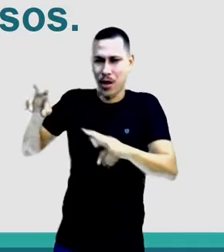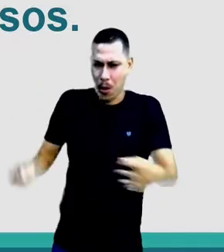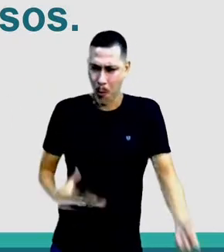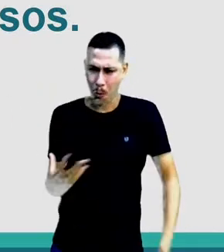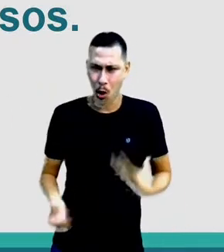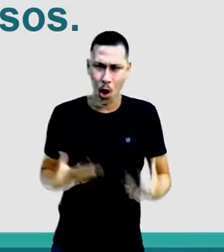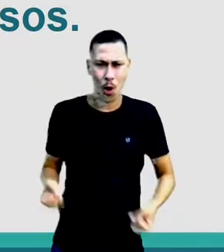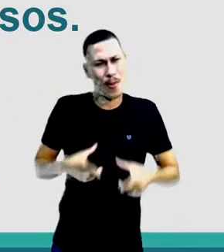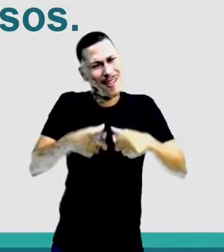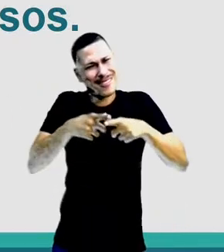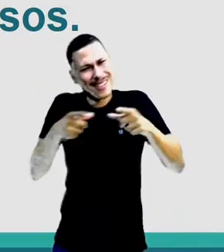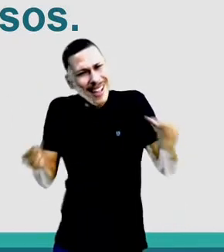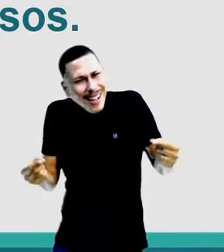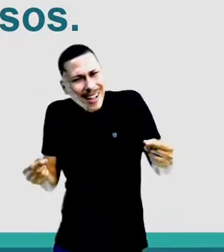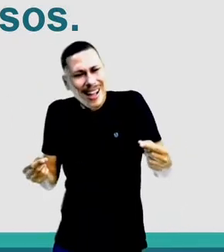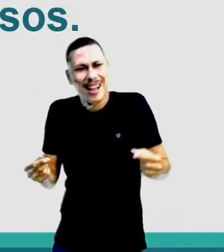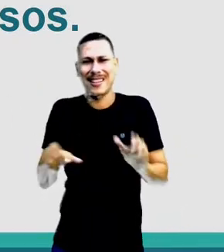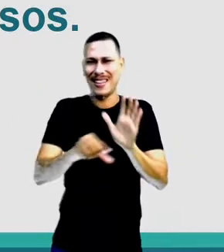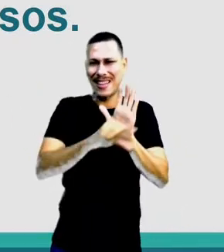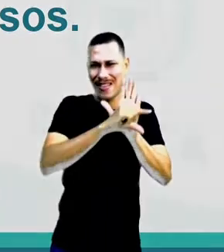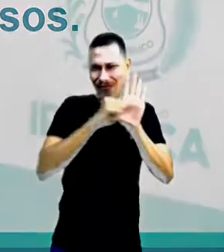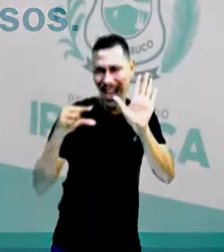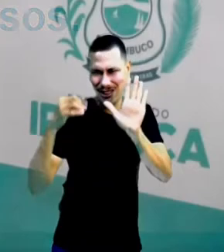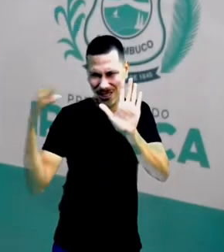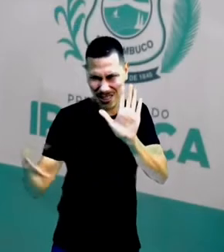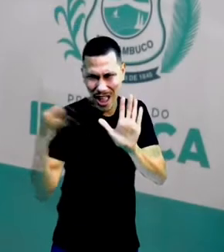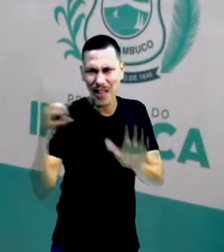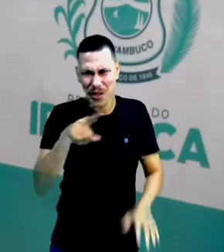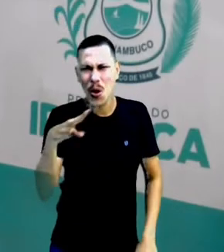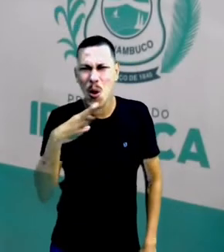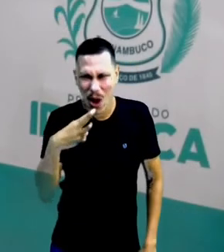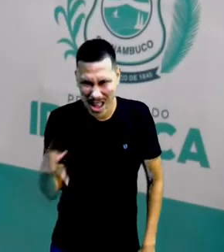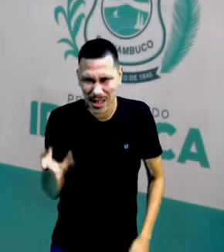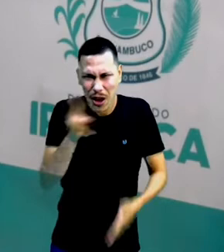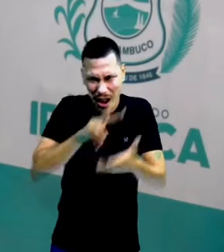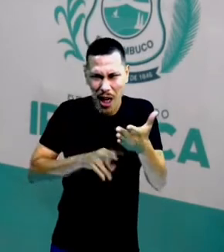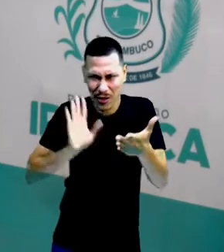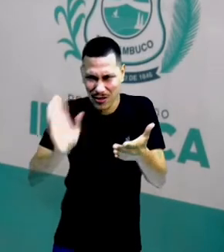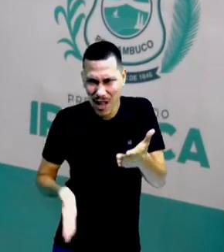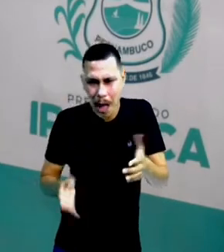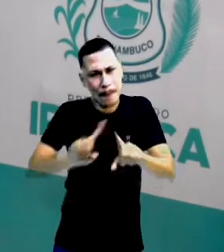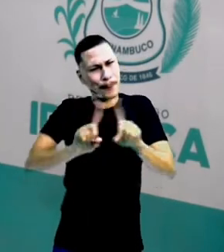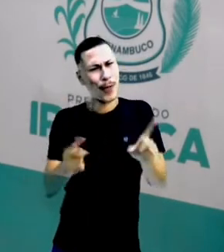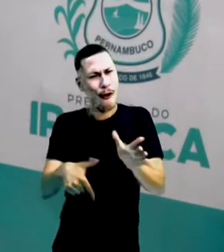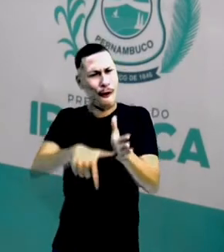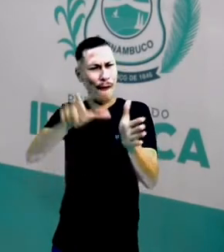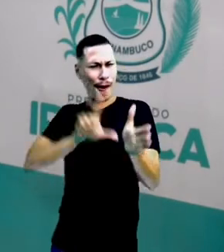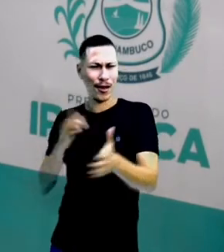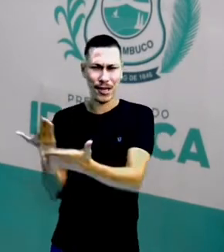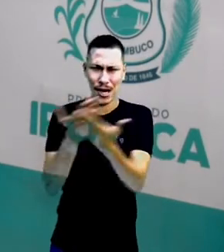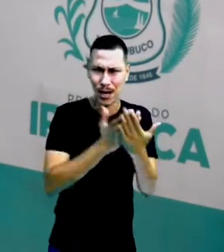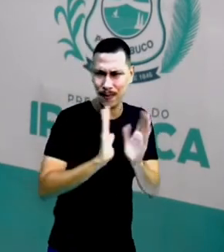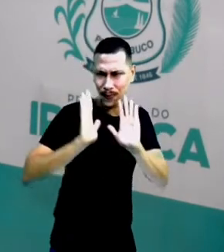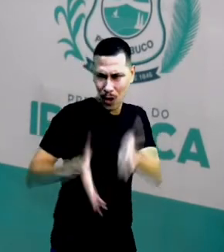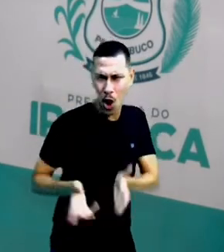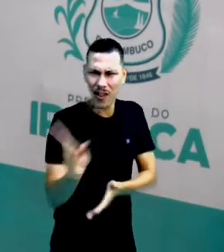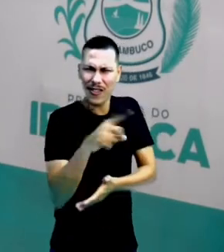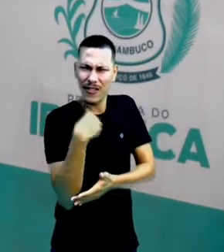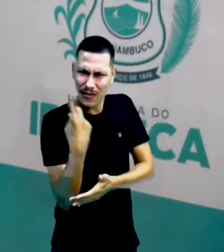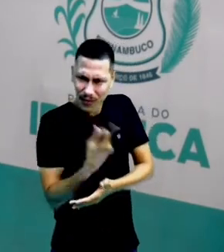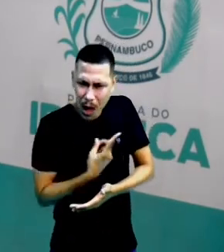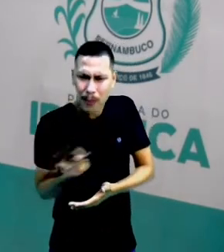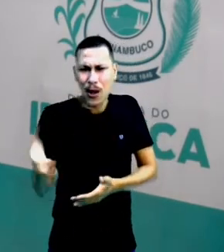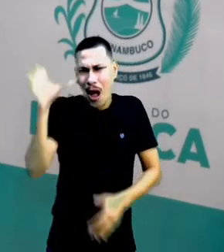Haikai, poema em três versos. Você conhece o Haikai, já leu? Mas antes de irmos à nossa aula de hoje, vamos